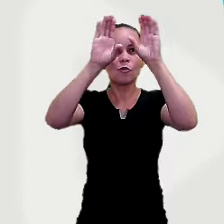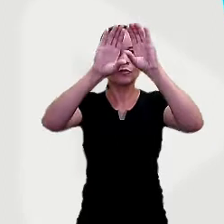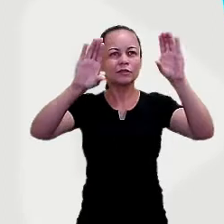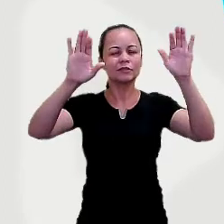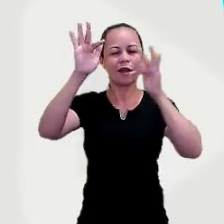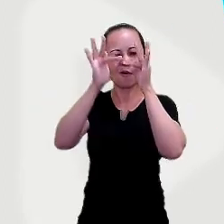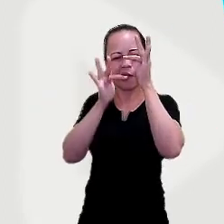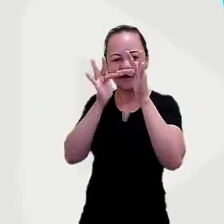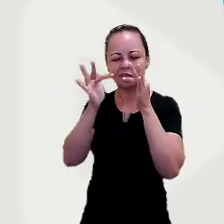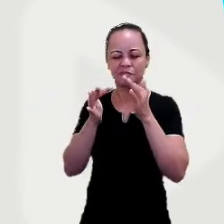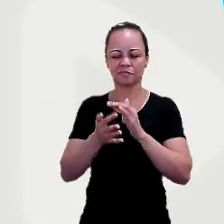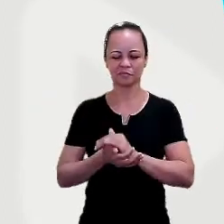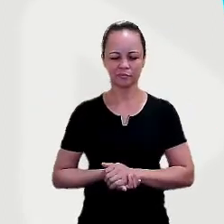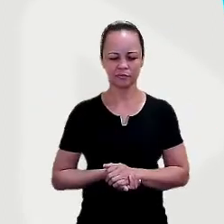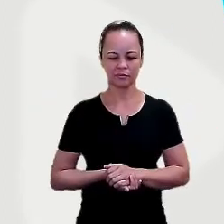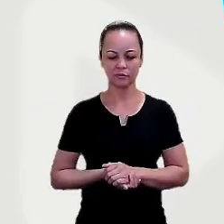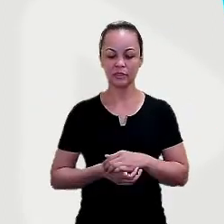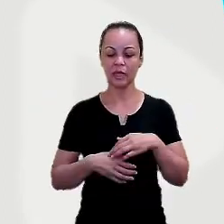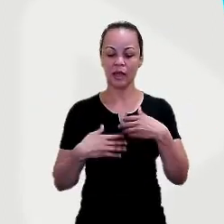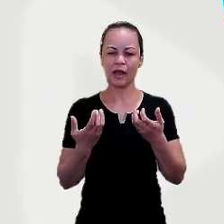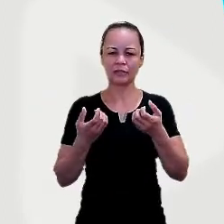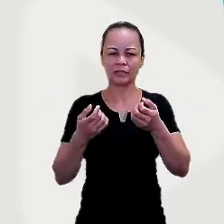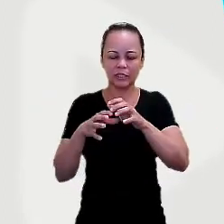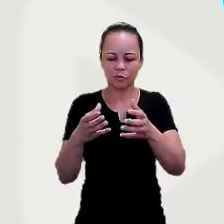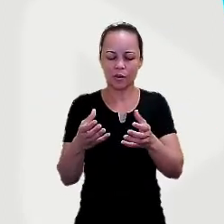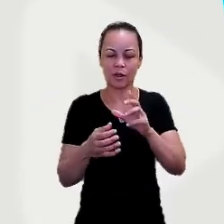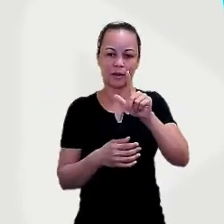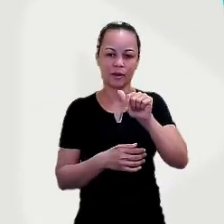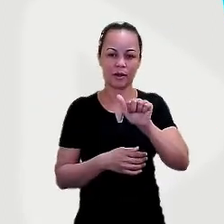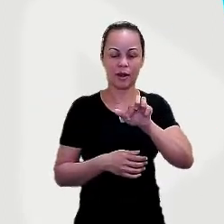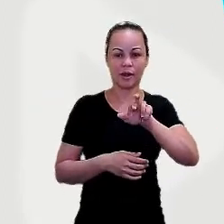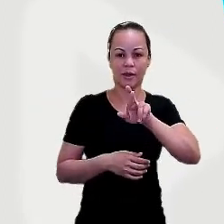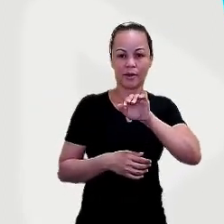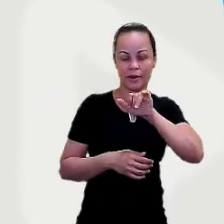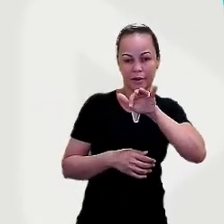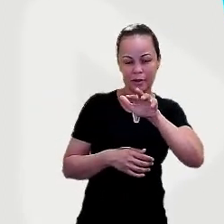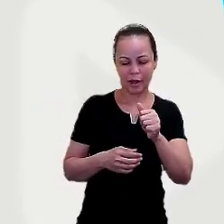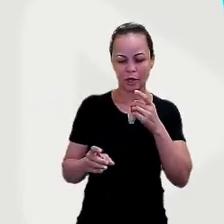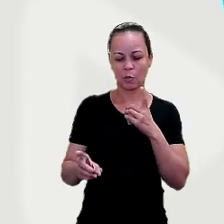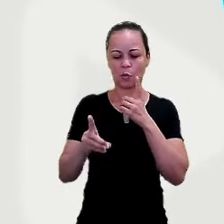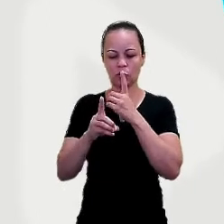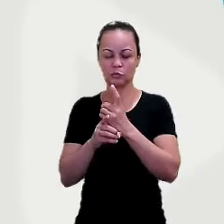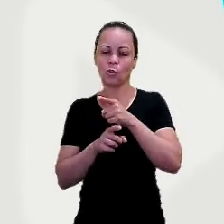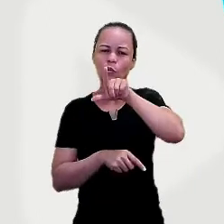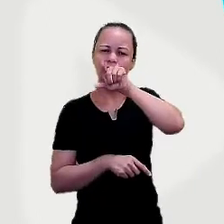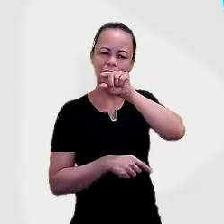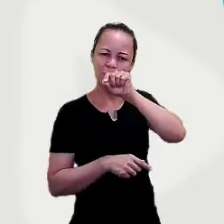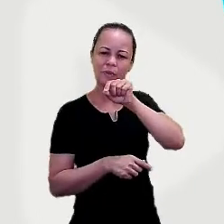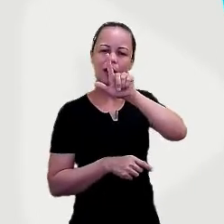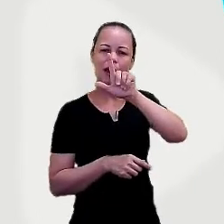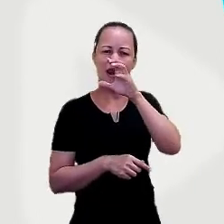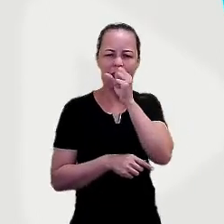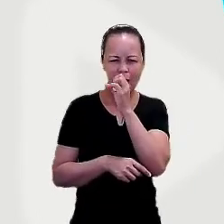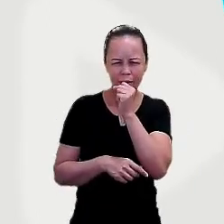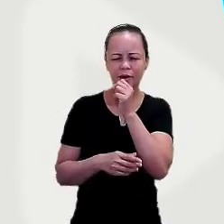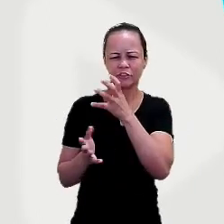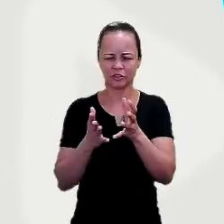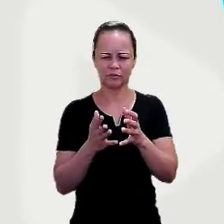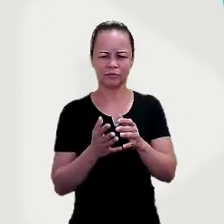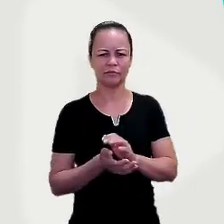Até que numa clareira, o camaleão encontrou o sabiá laranjeira. Meu amigo camaleão,